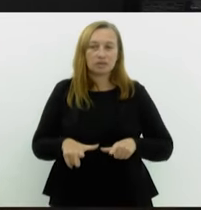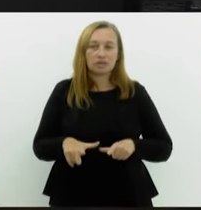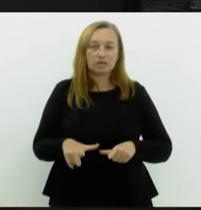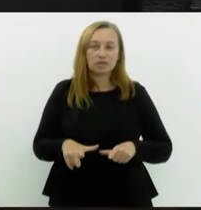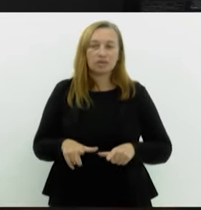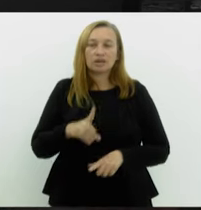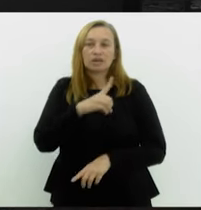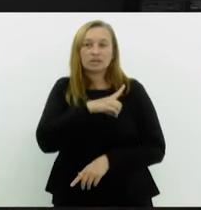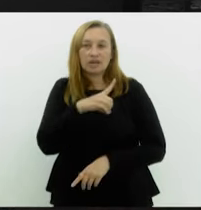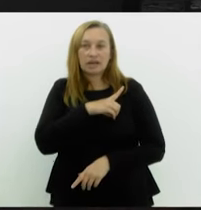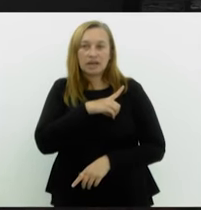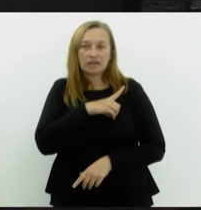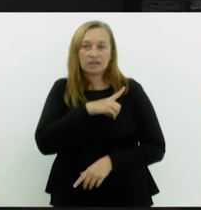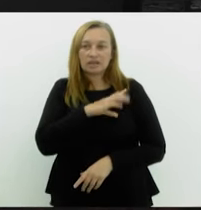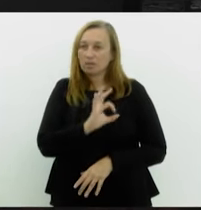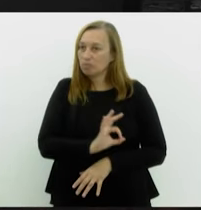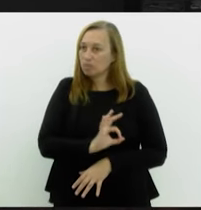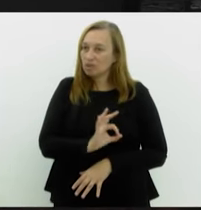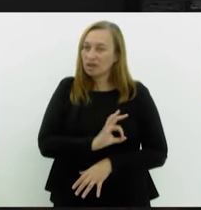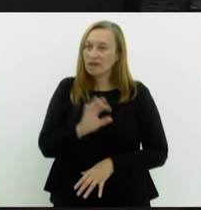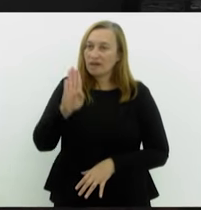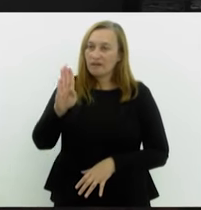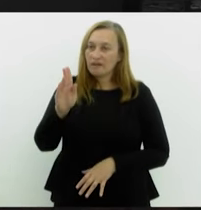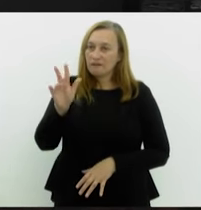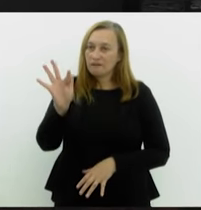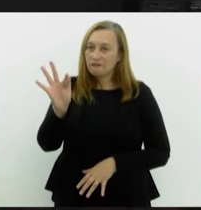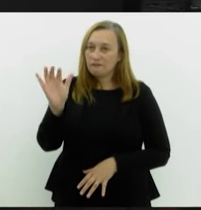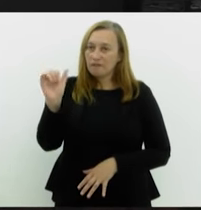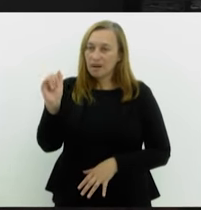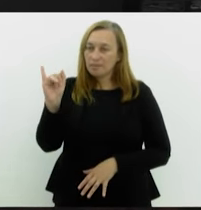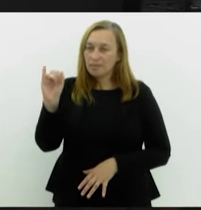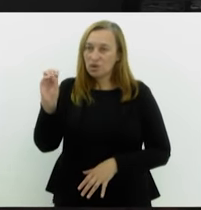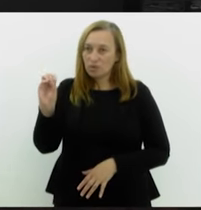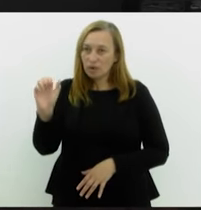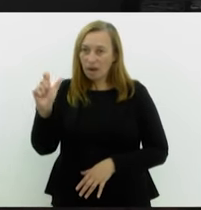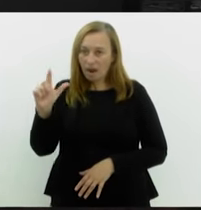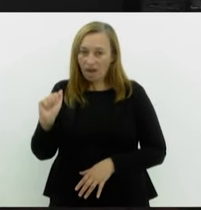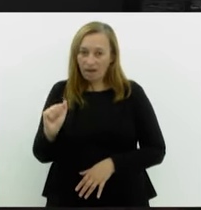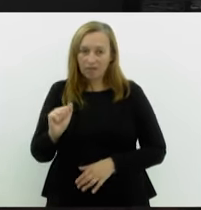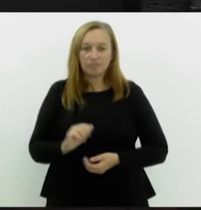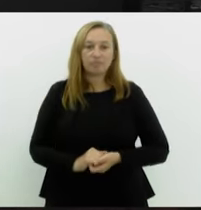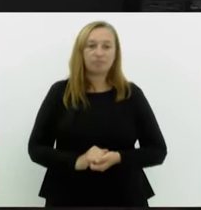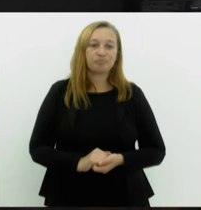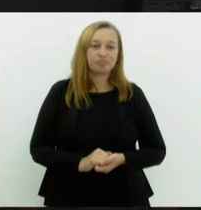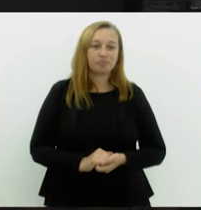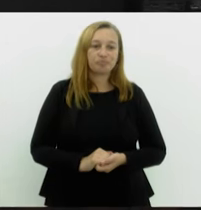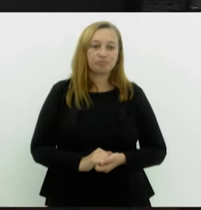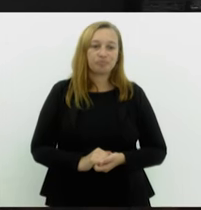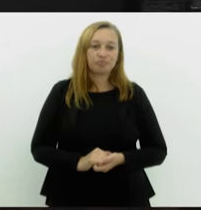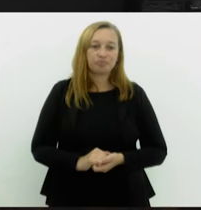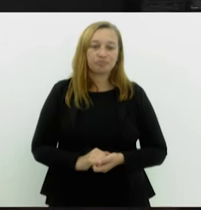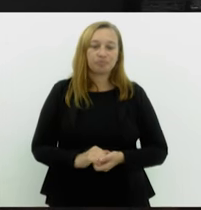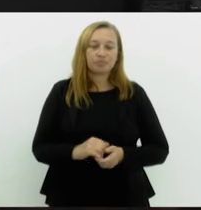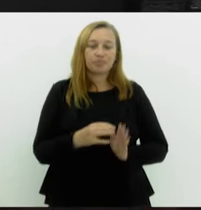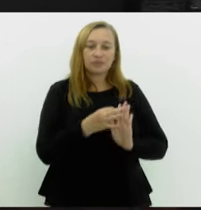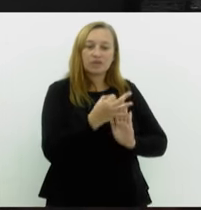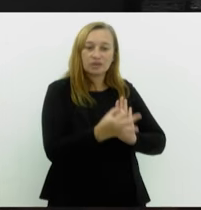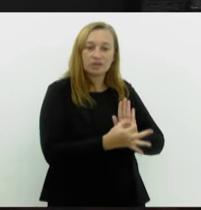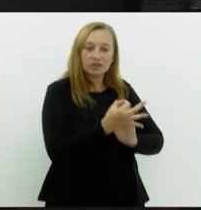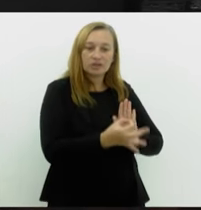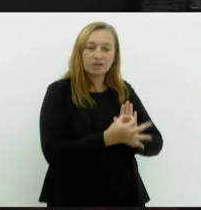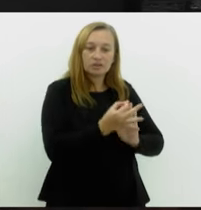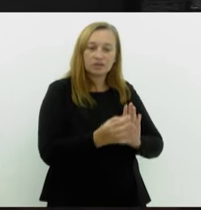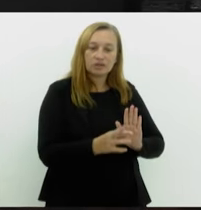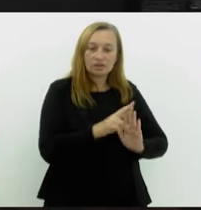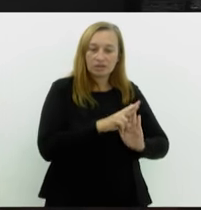excelentíssima delegada de polícia, Fabiola Martire Machado Willis Fernandes. Parecer da Comissão de Normas